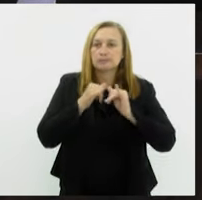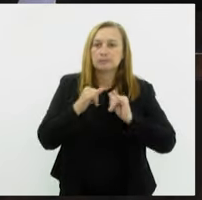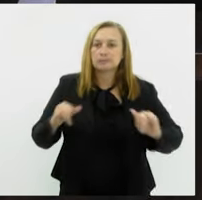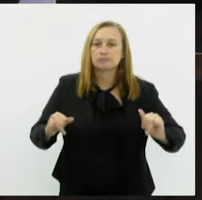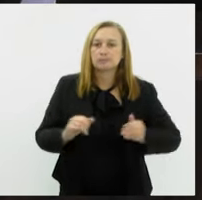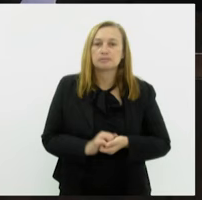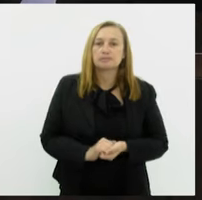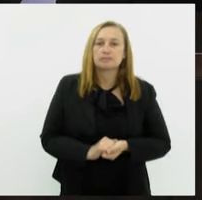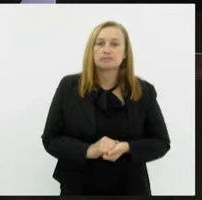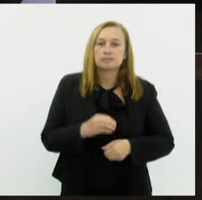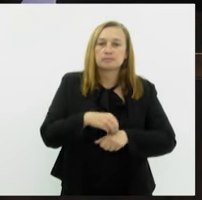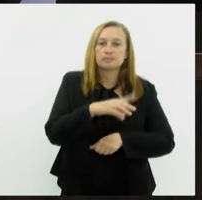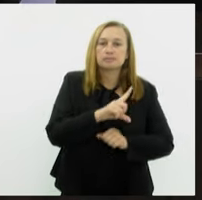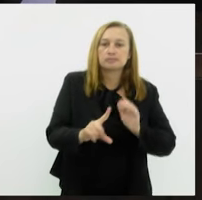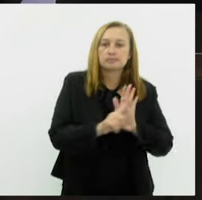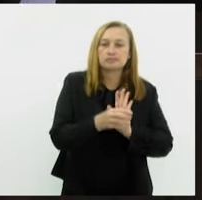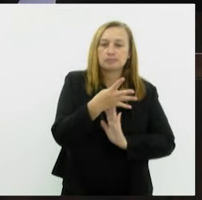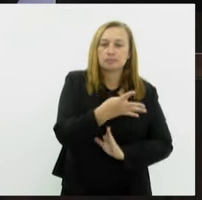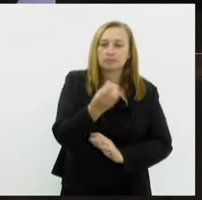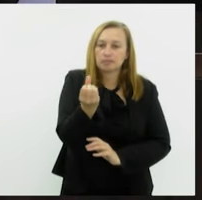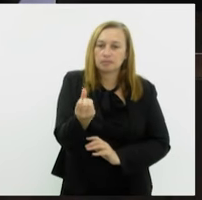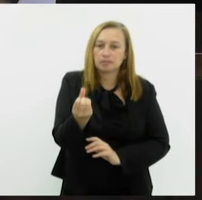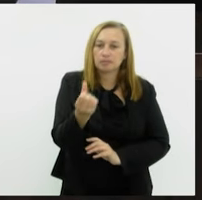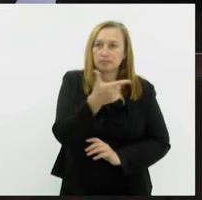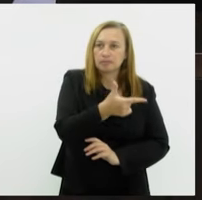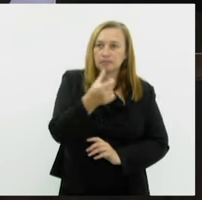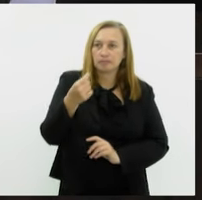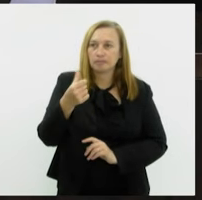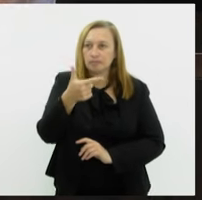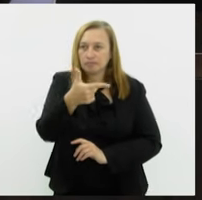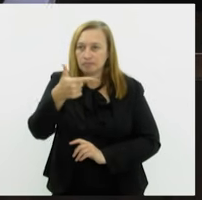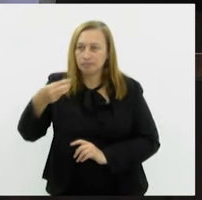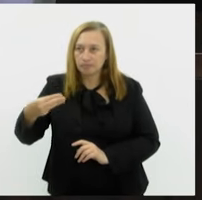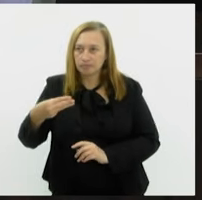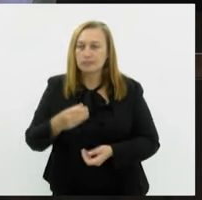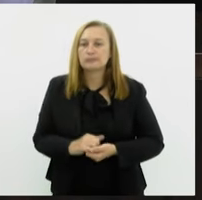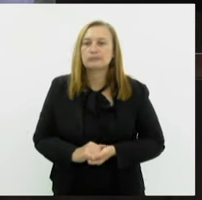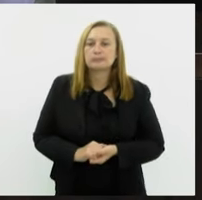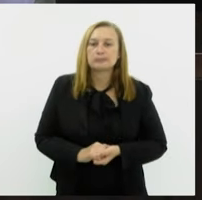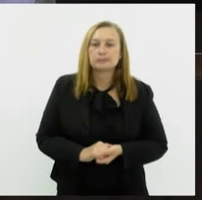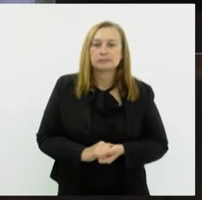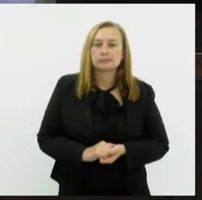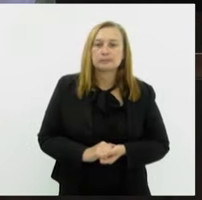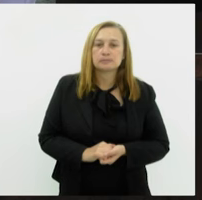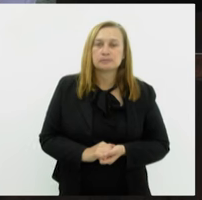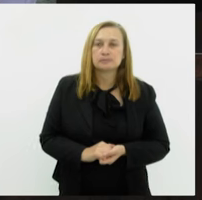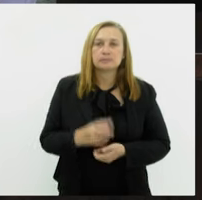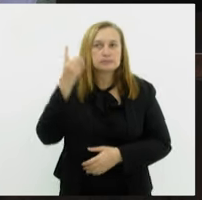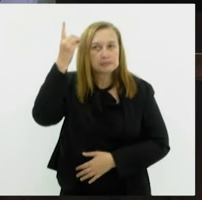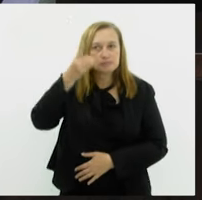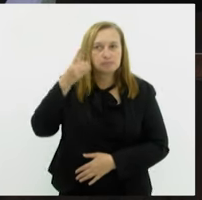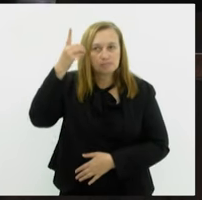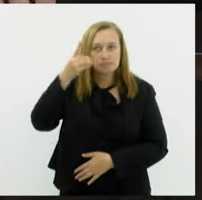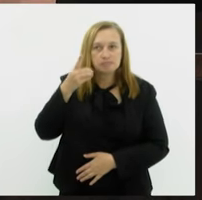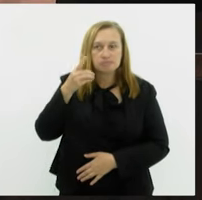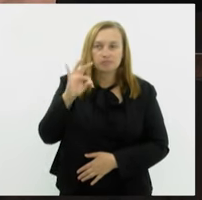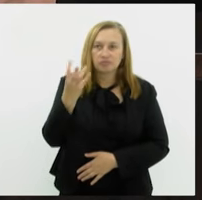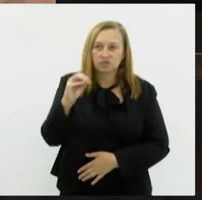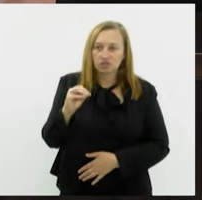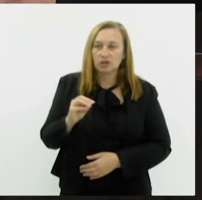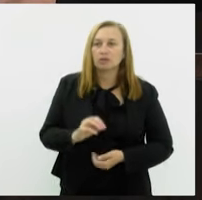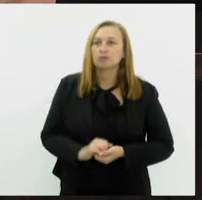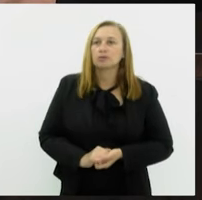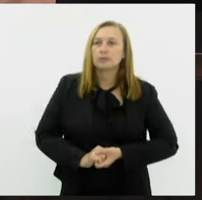Anuncio. Indicação legislativa número 46, de 2023, de autoria do deputado Tiago